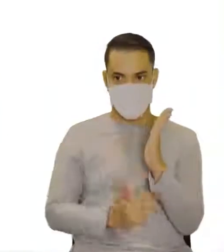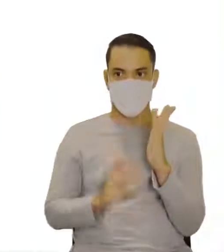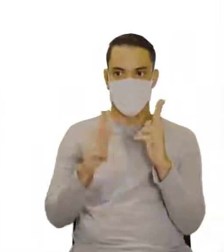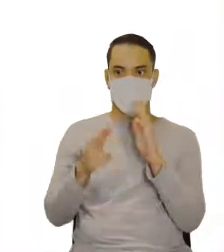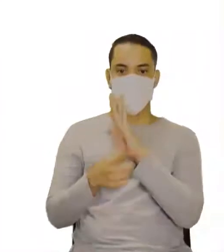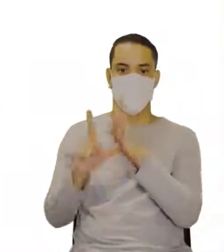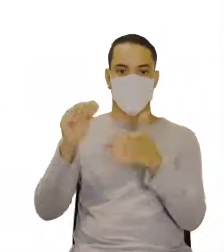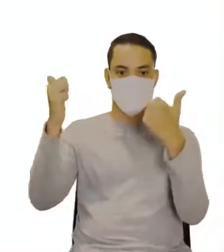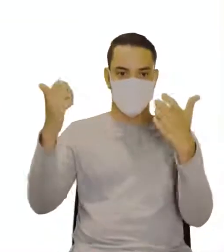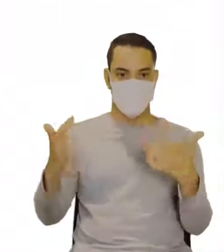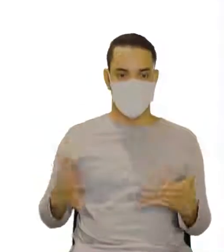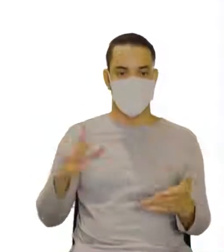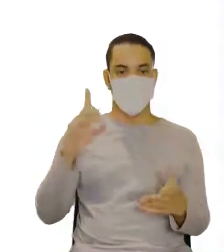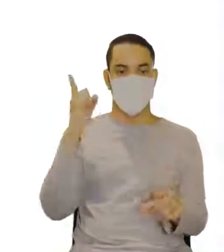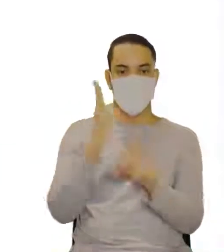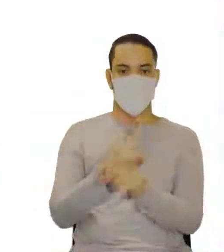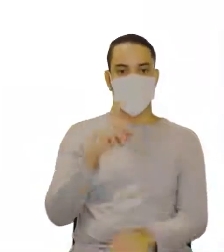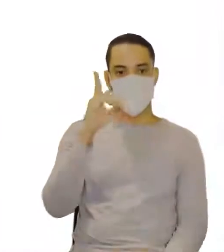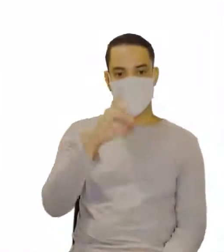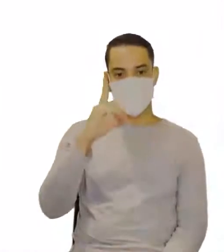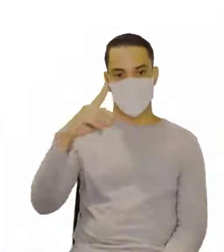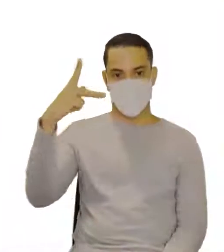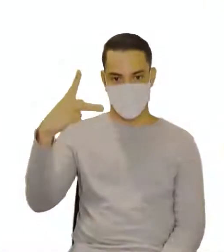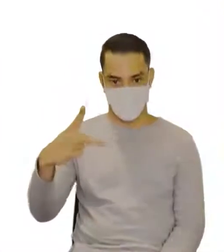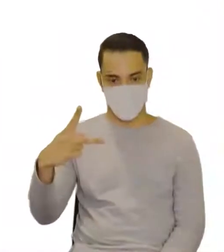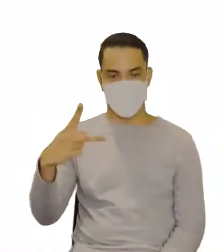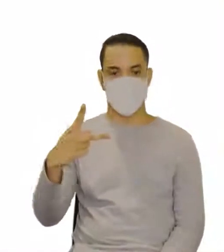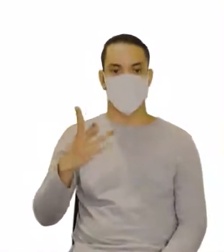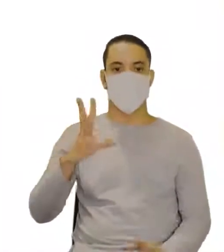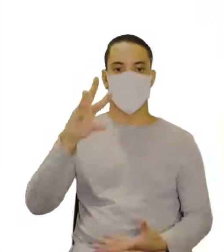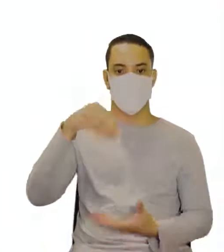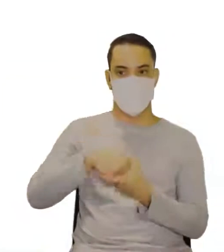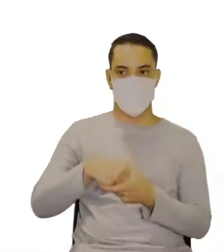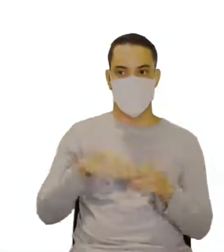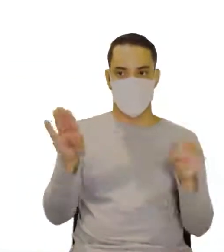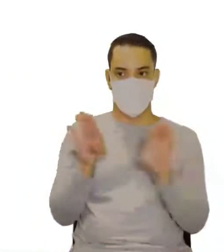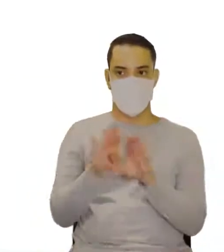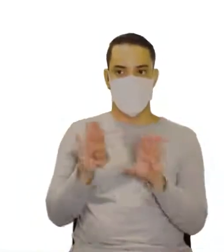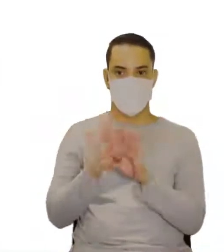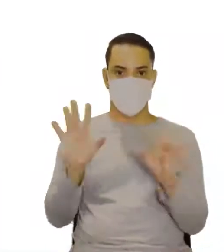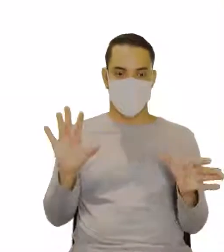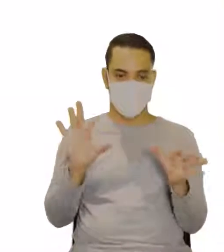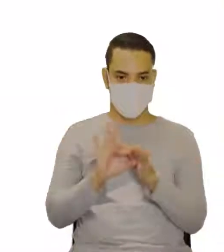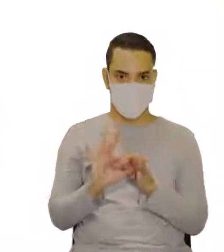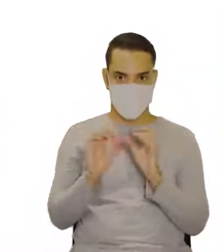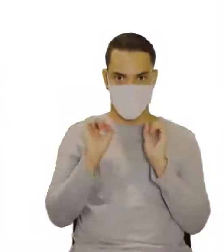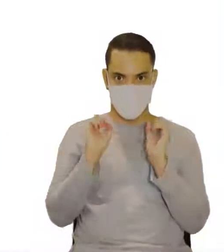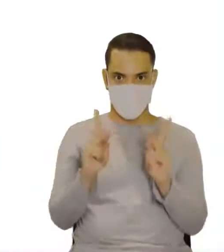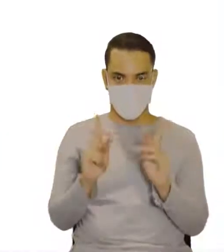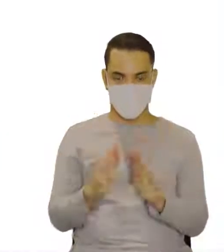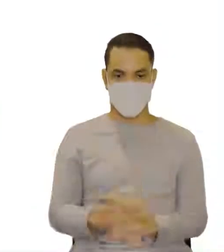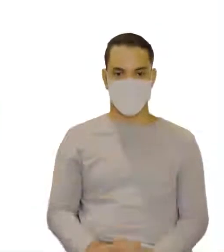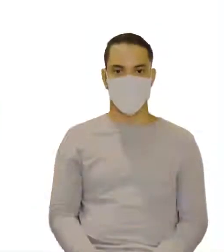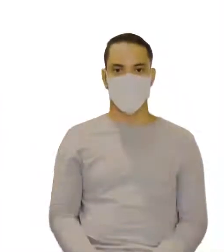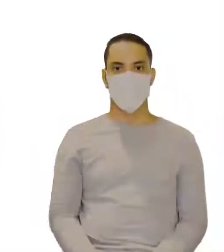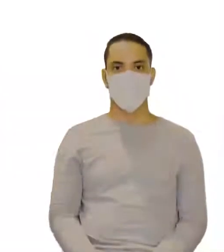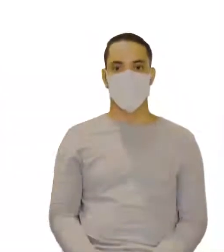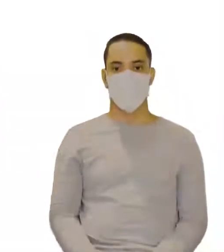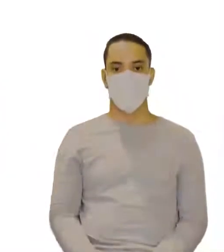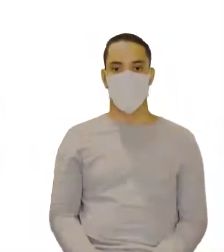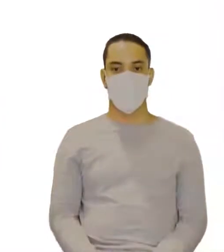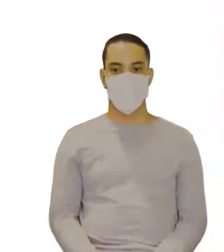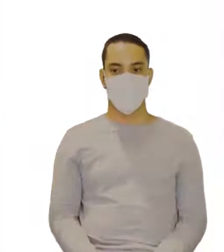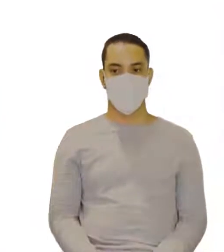você encontra a DDP de alimentação dessa ligação, ok? E